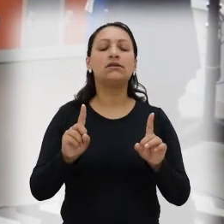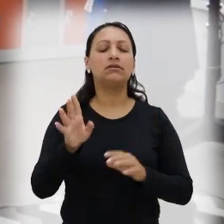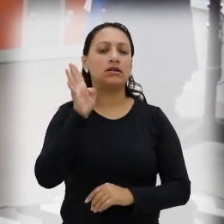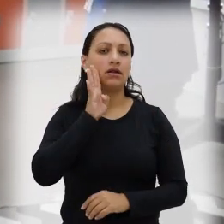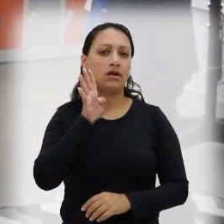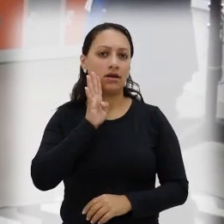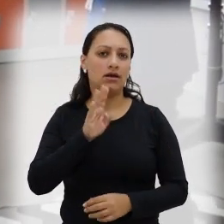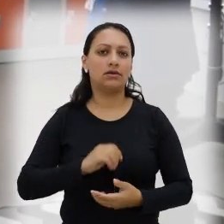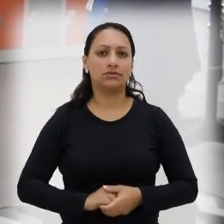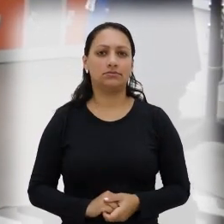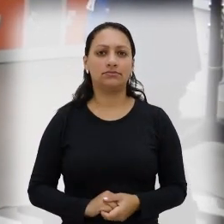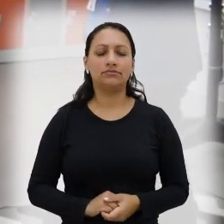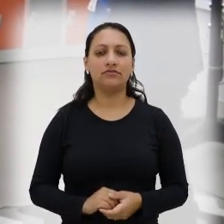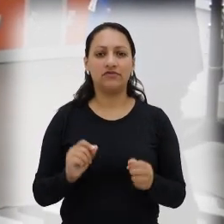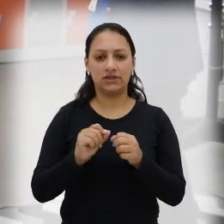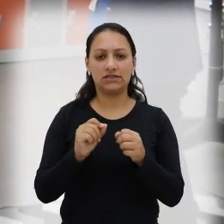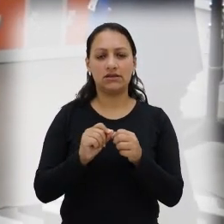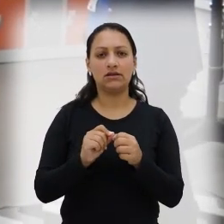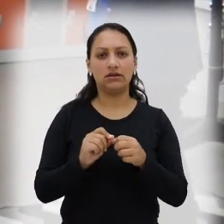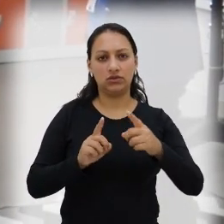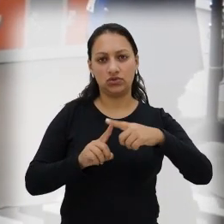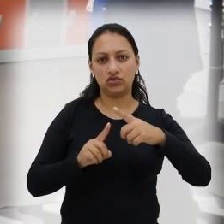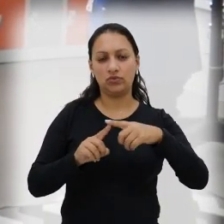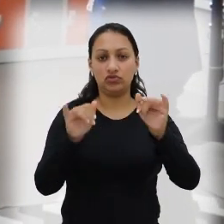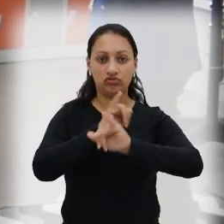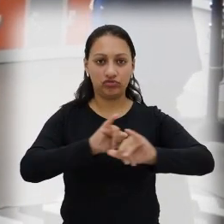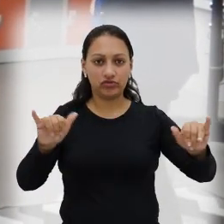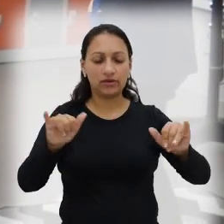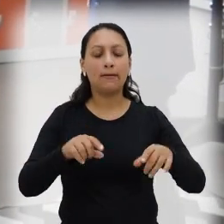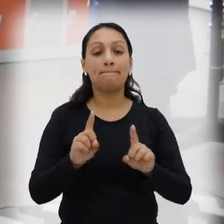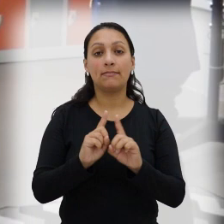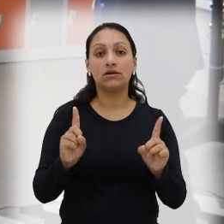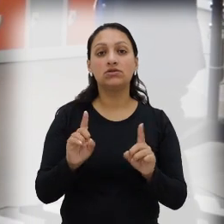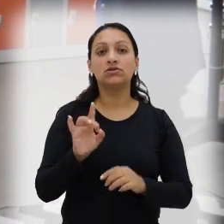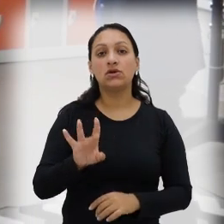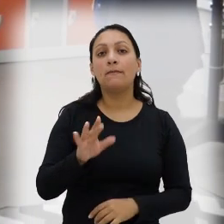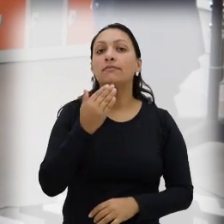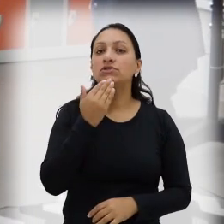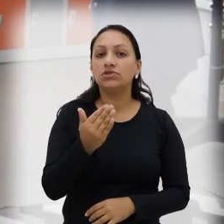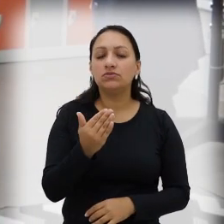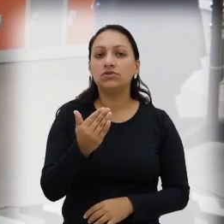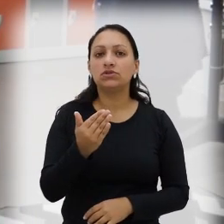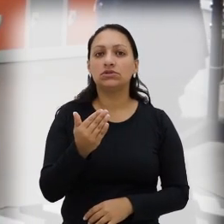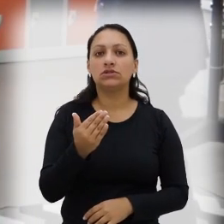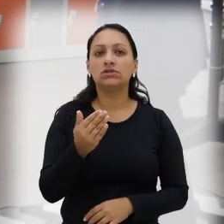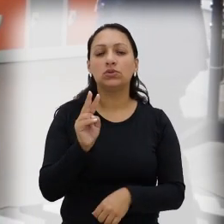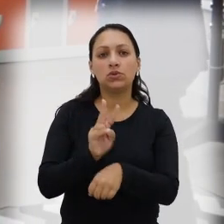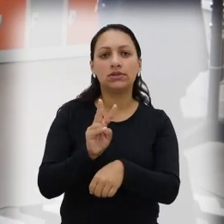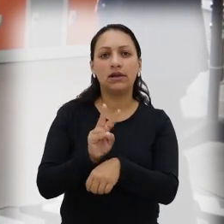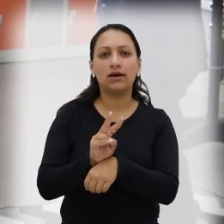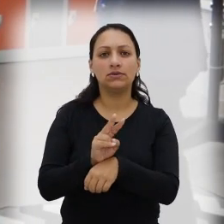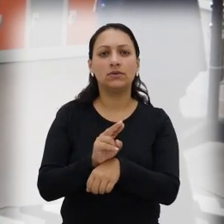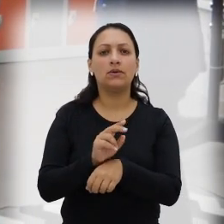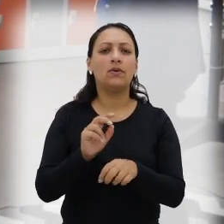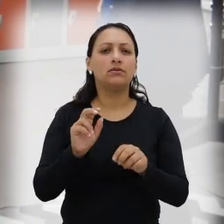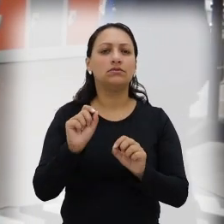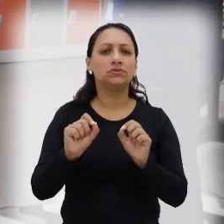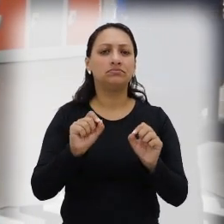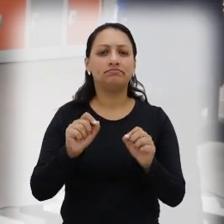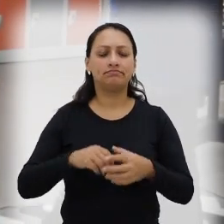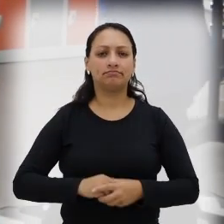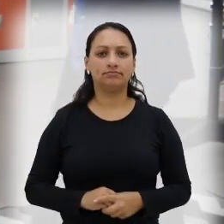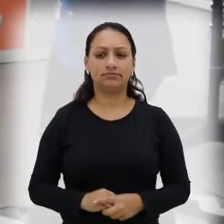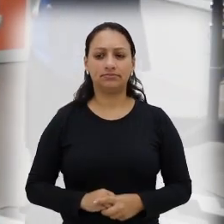legal, inclusive, fazer esse tipo de divulgação. Só pedimos que seja tomado esse cuidado em relação